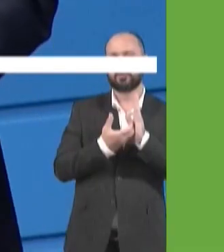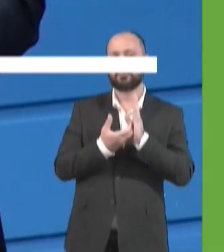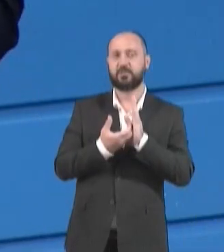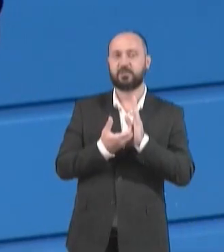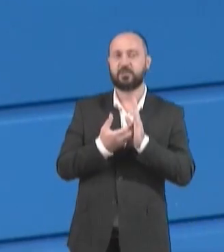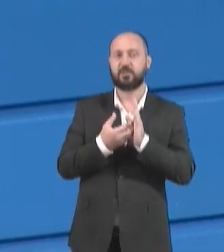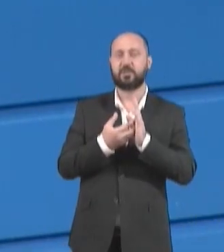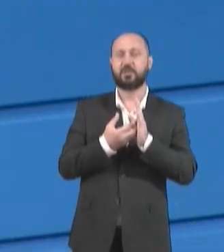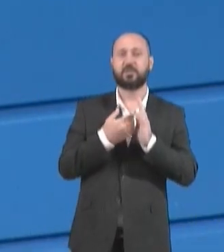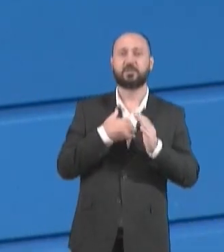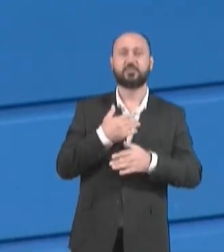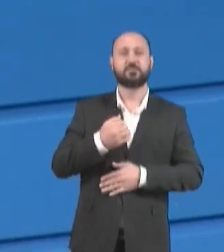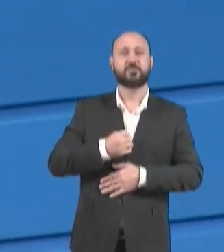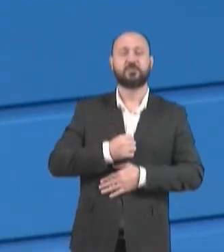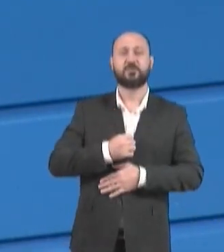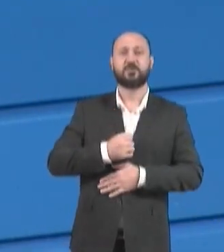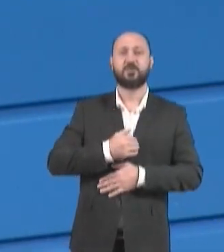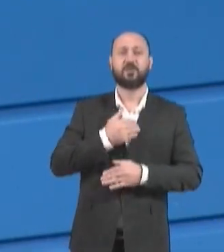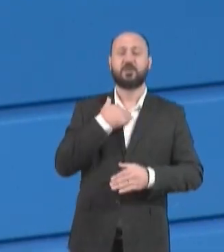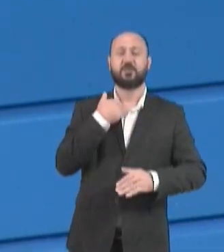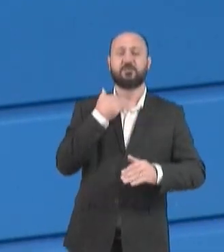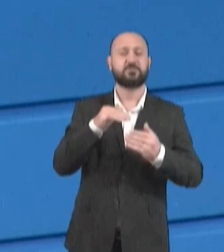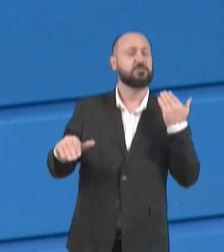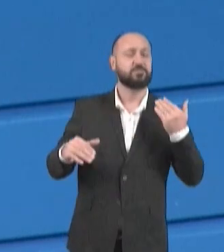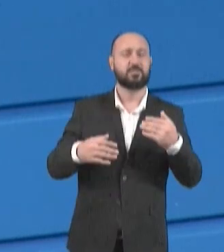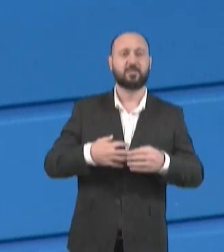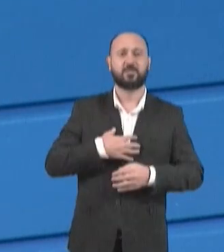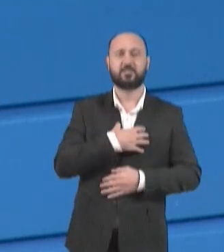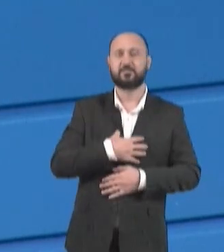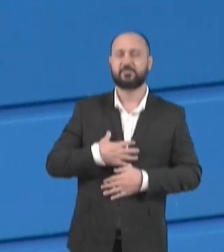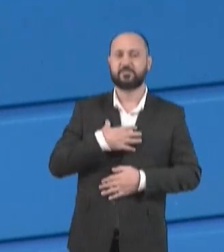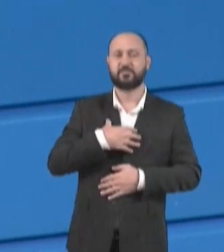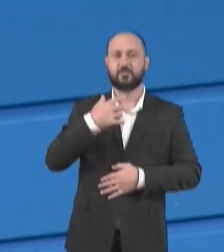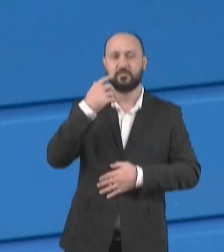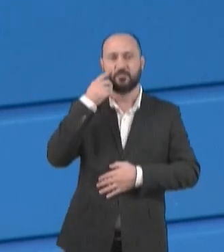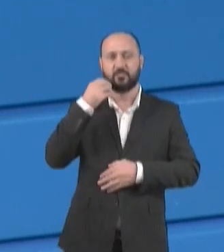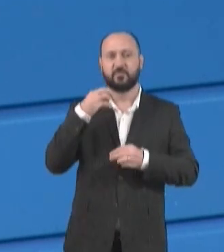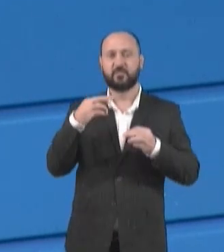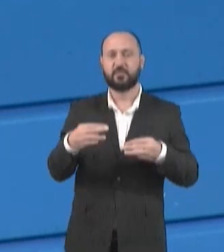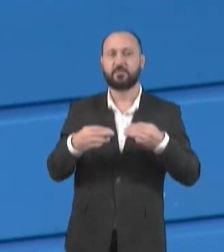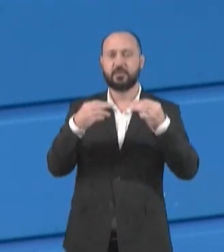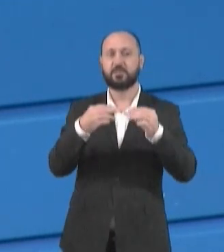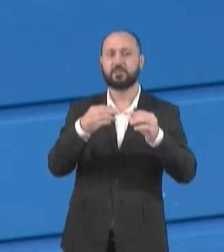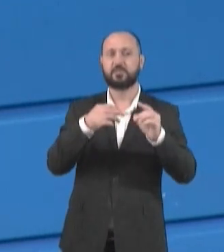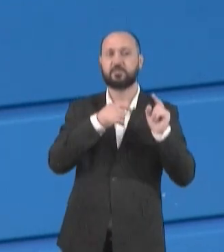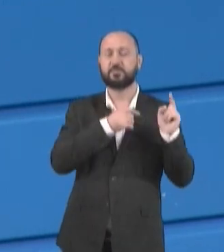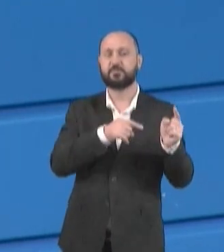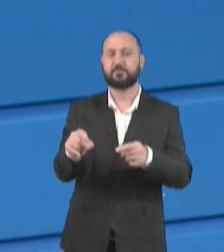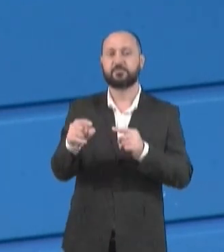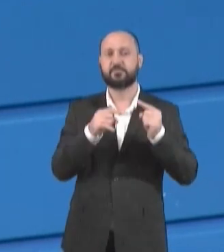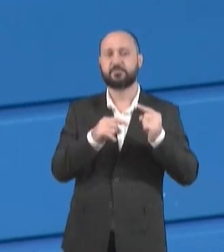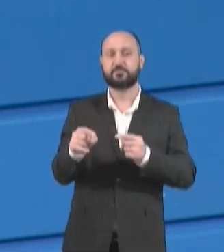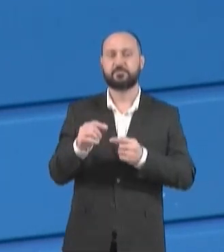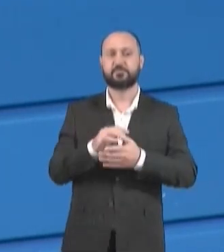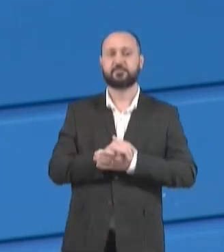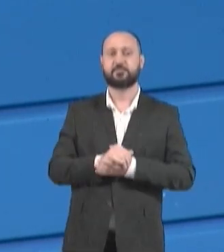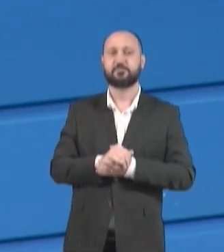E foi revoltante, deputada Lia, ver ali a ministra sendo atacada,